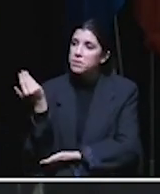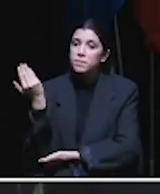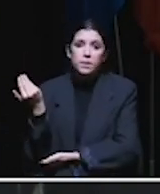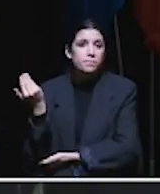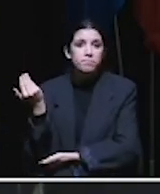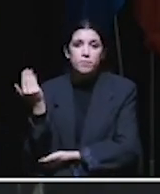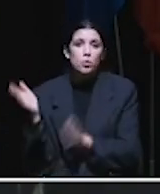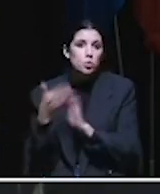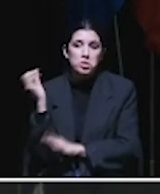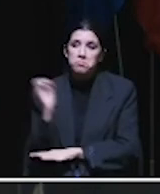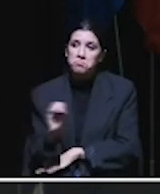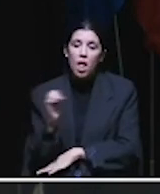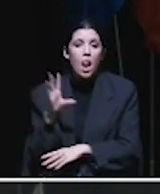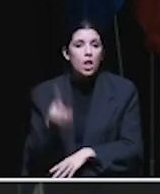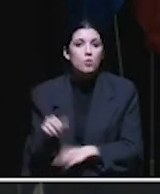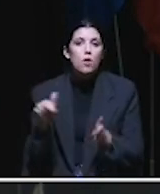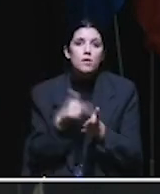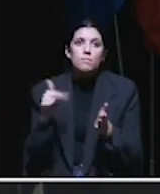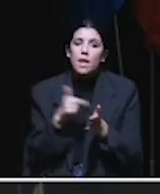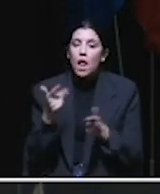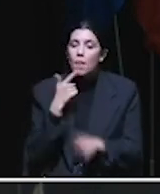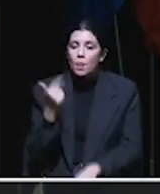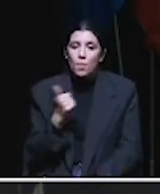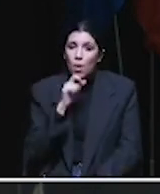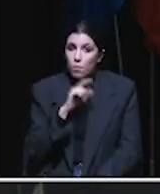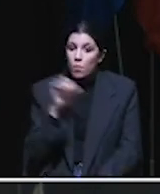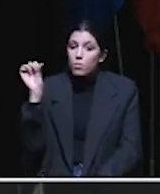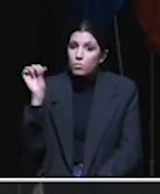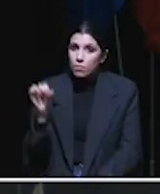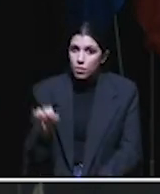Lisboa não pode esperar, sob pena de que os danos sejam cada vez maiores. Obrigada.